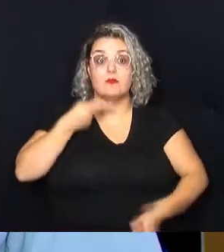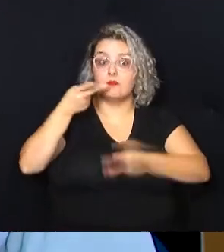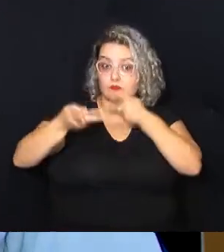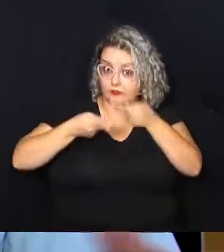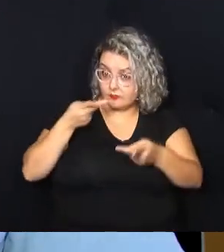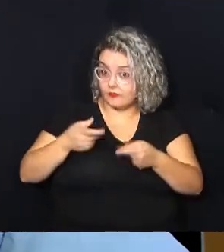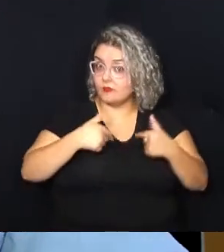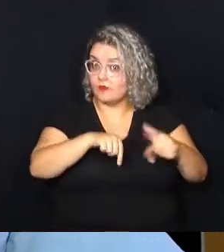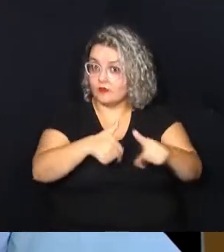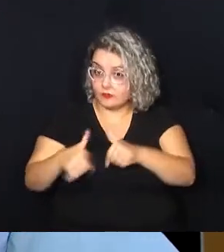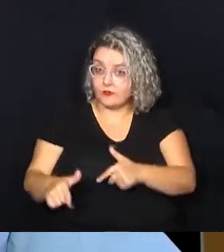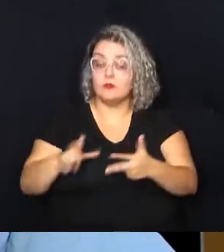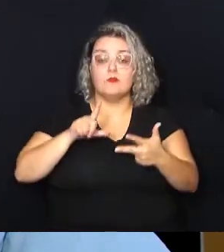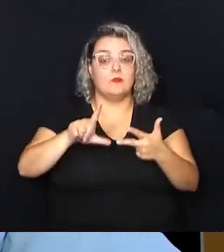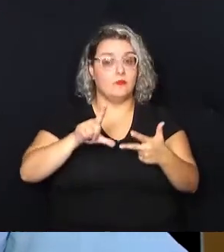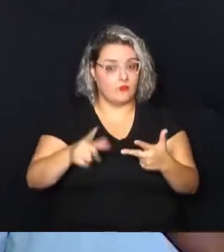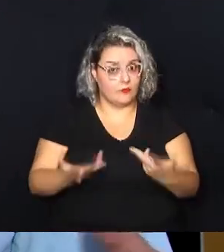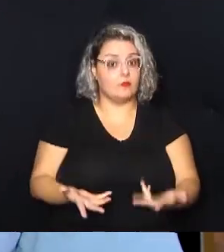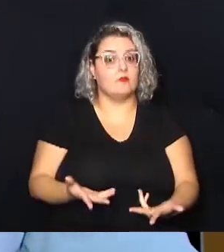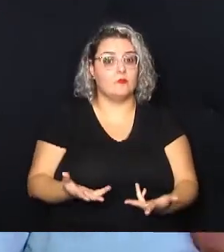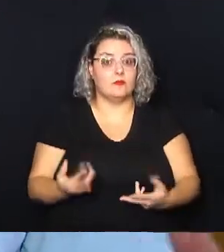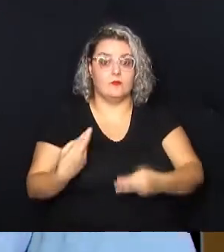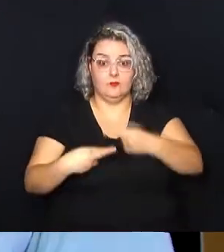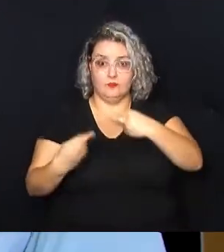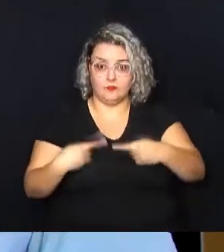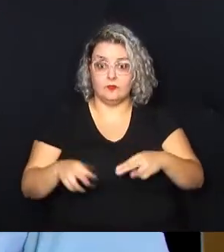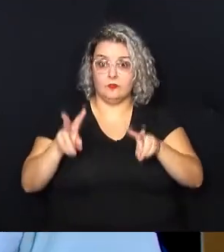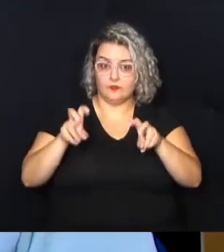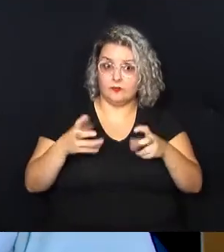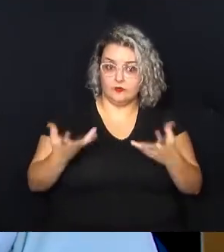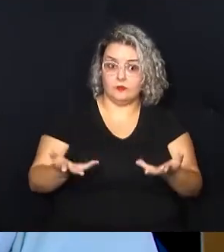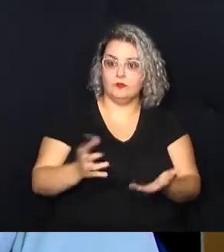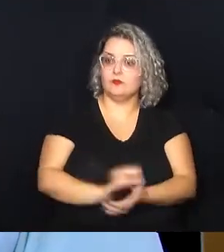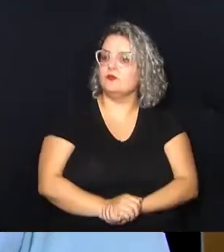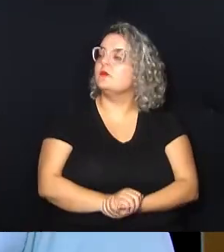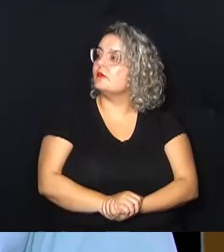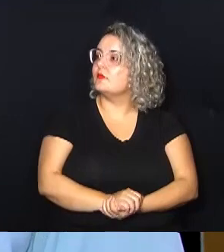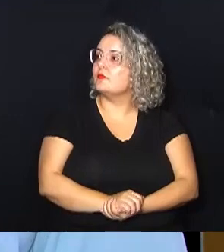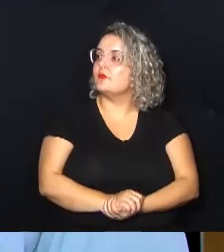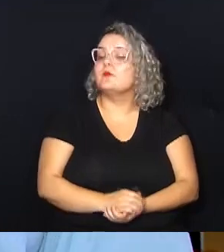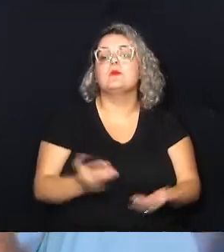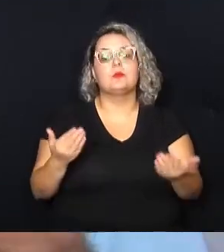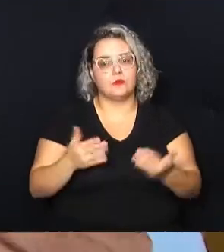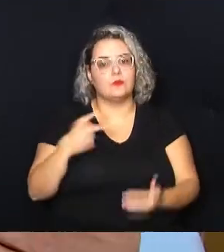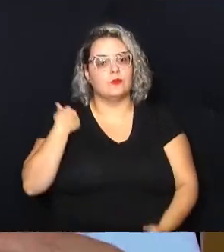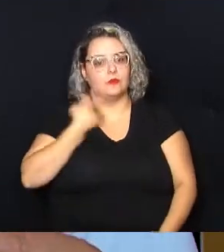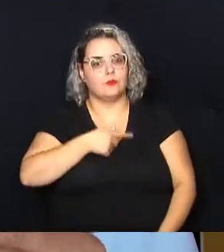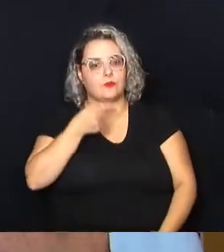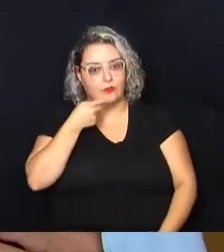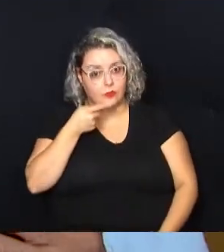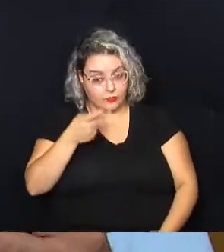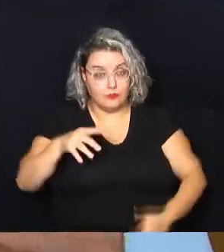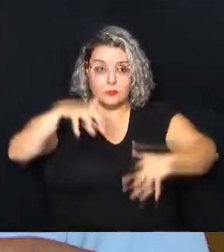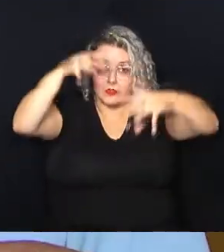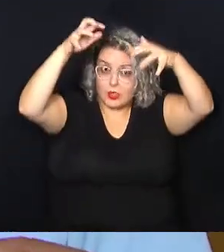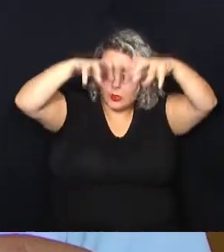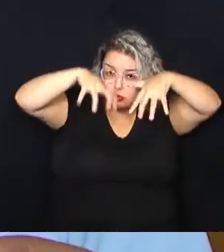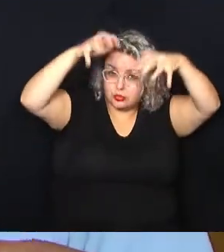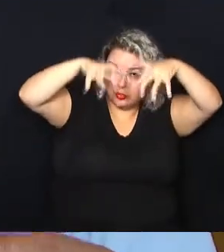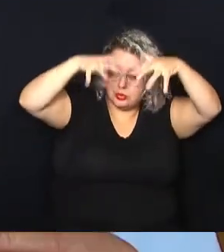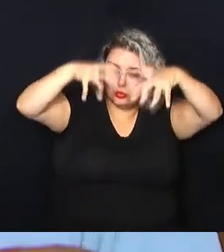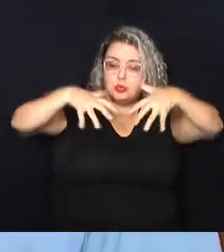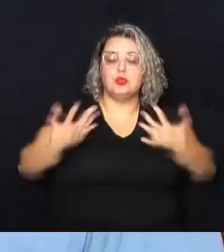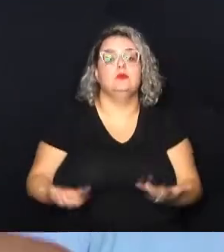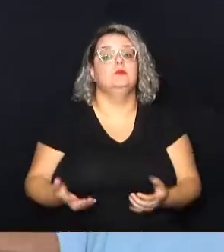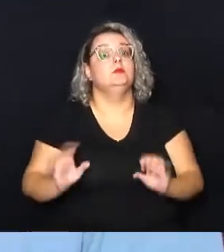ainda comentou sobre o trabalho do Legislativo em relação ao assunto hoje nós falamos das chuvas